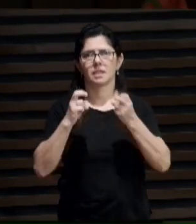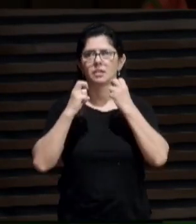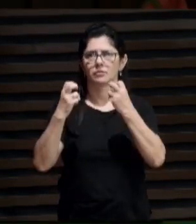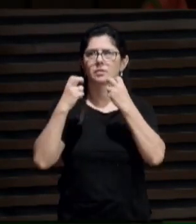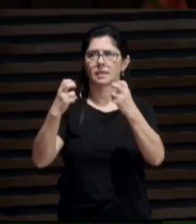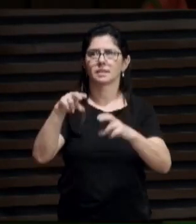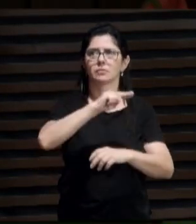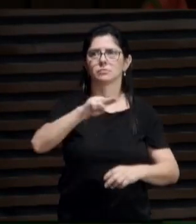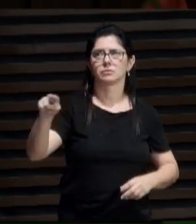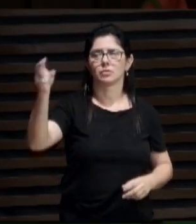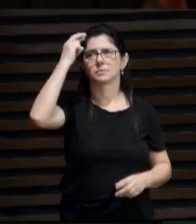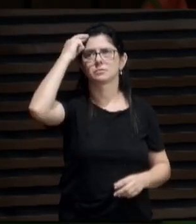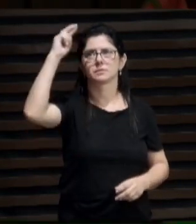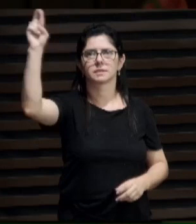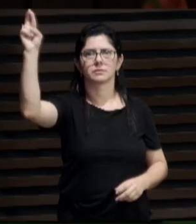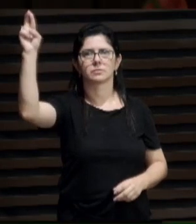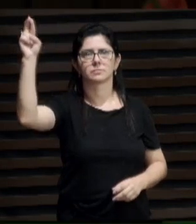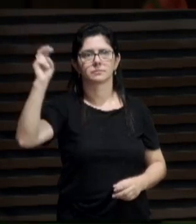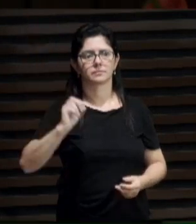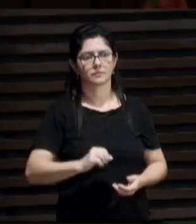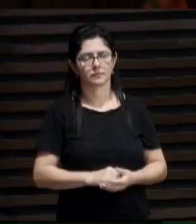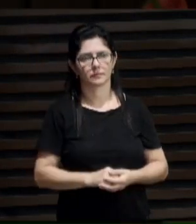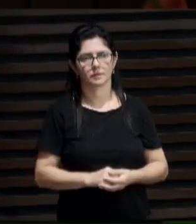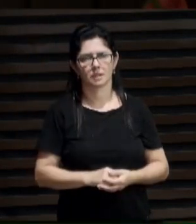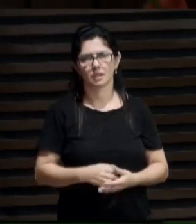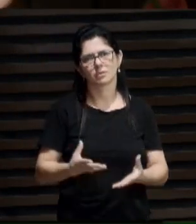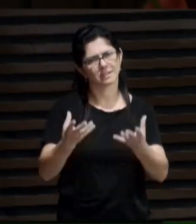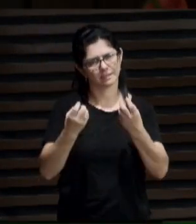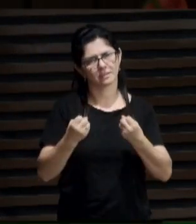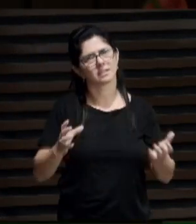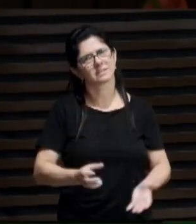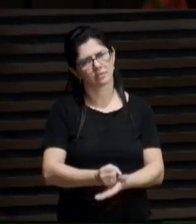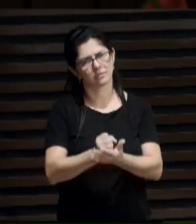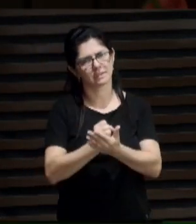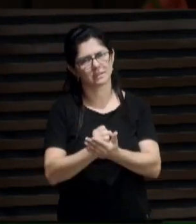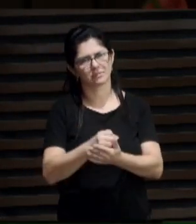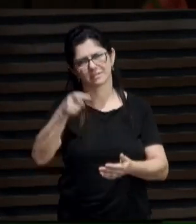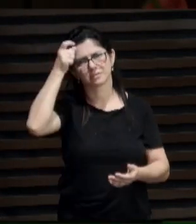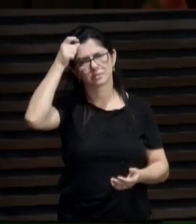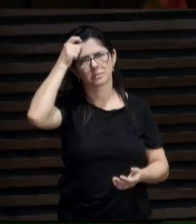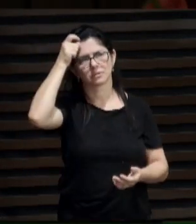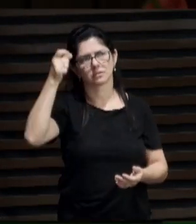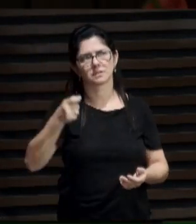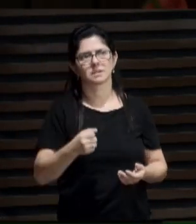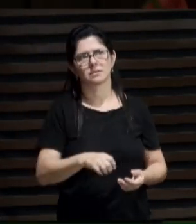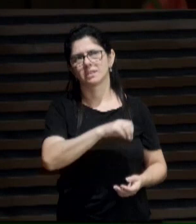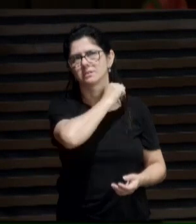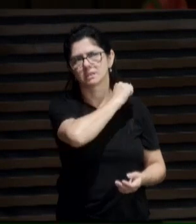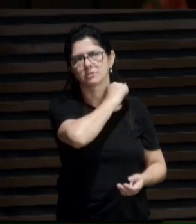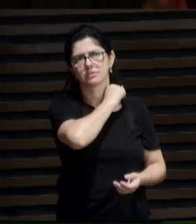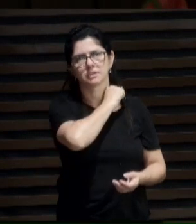nome do Senhor." Enquanto o cálice dos demônios sempre está ligado ao sacrifício idólatra